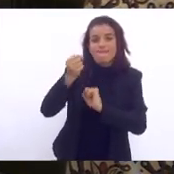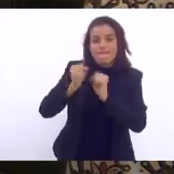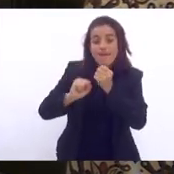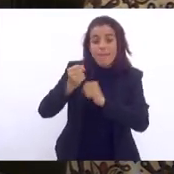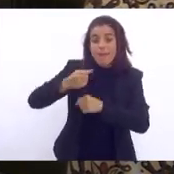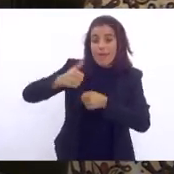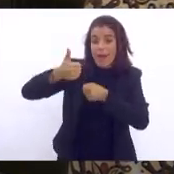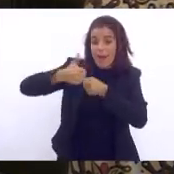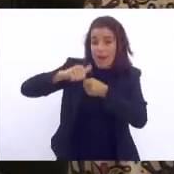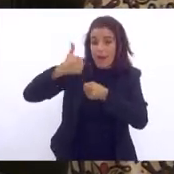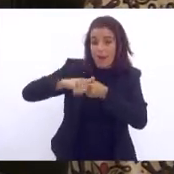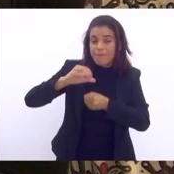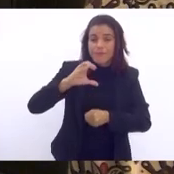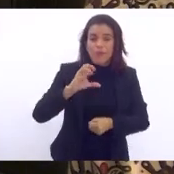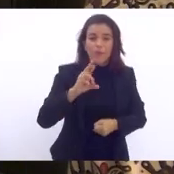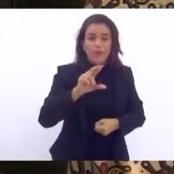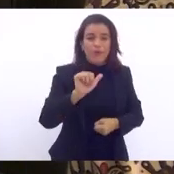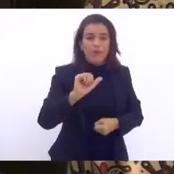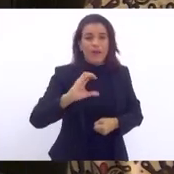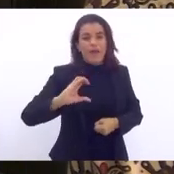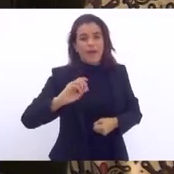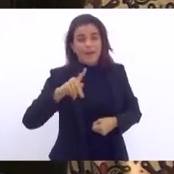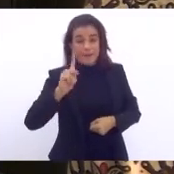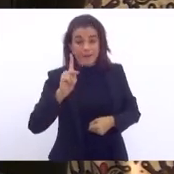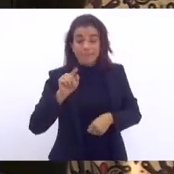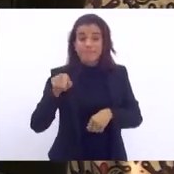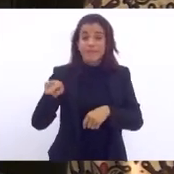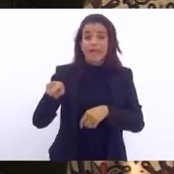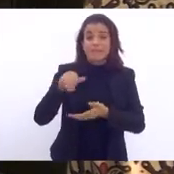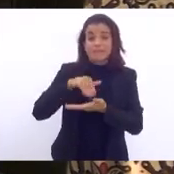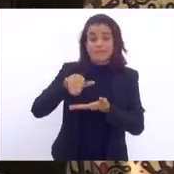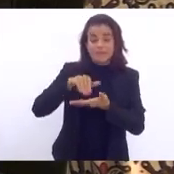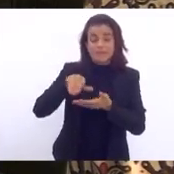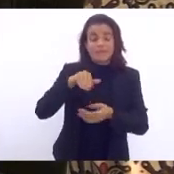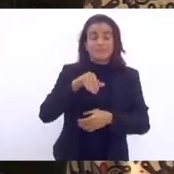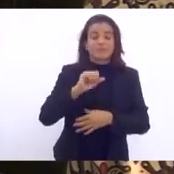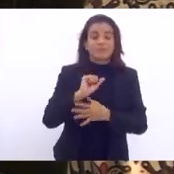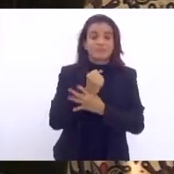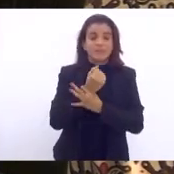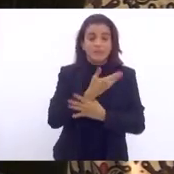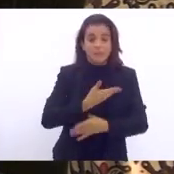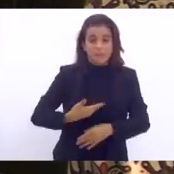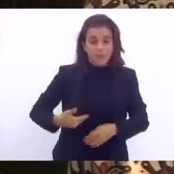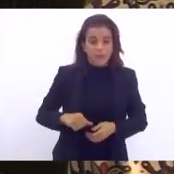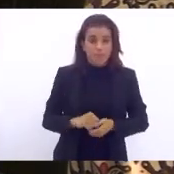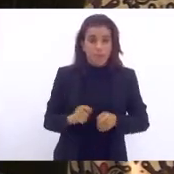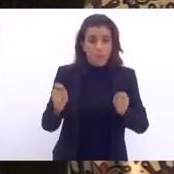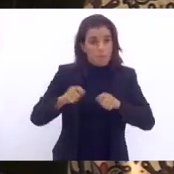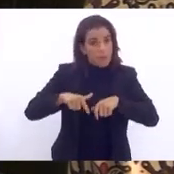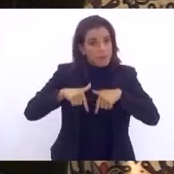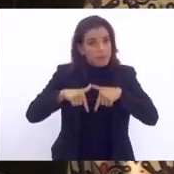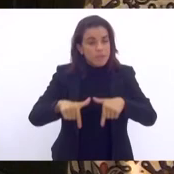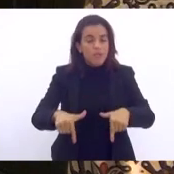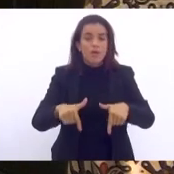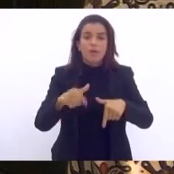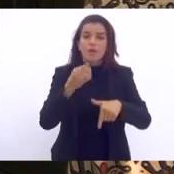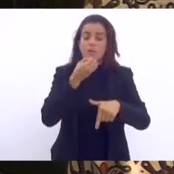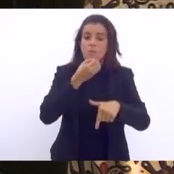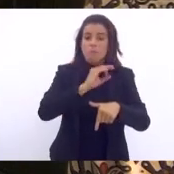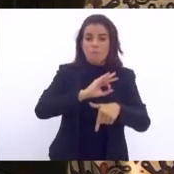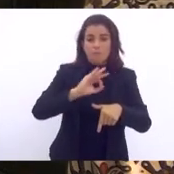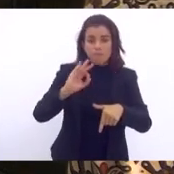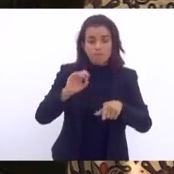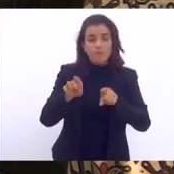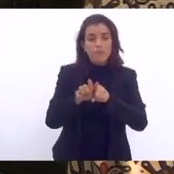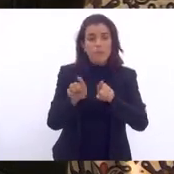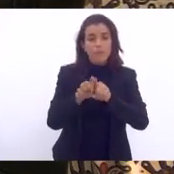segurança pública, ela pode ser efetiva, ela pode ser eficiente, ela pode combater o crime organizado